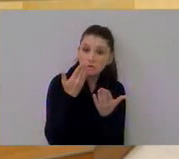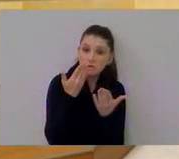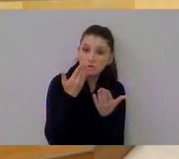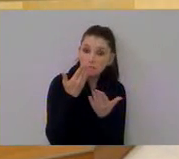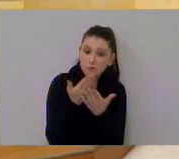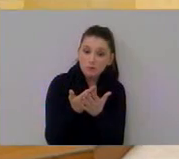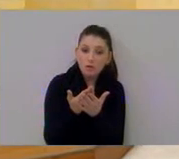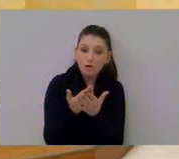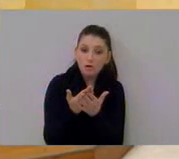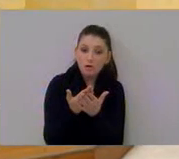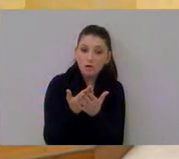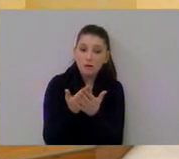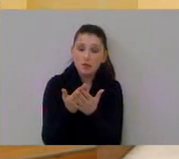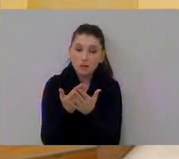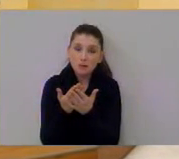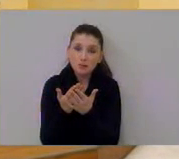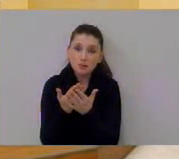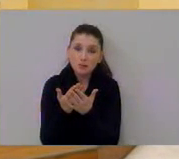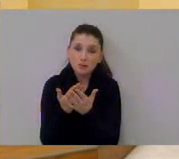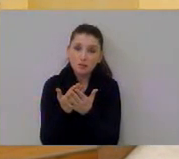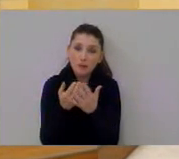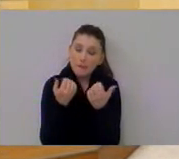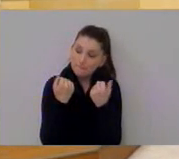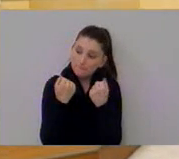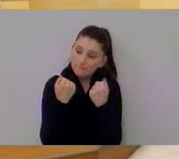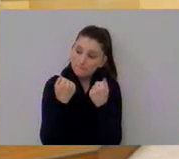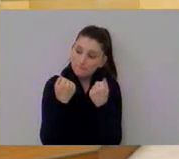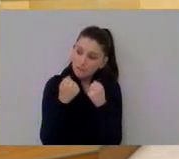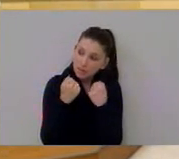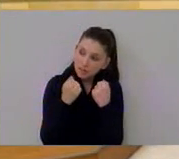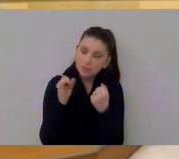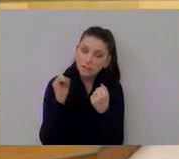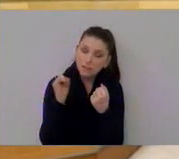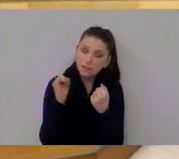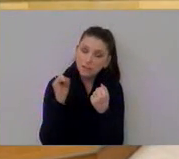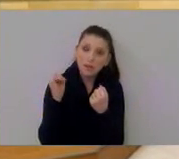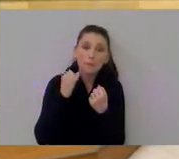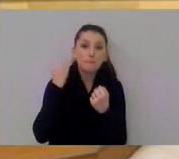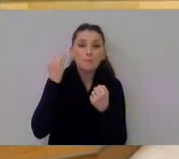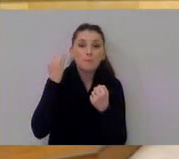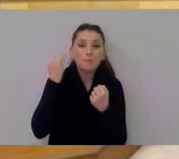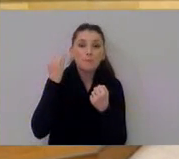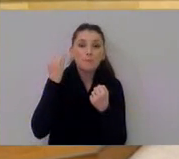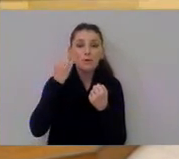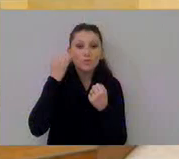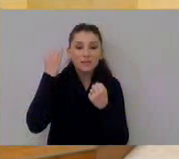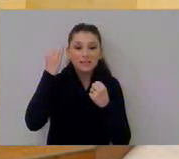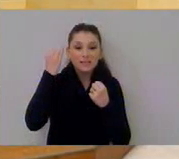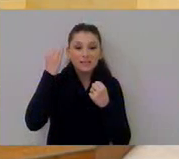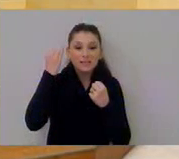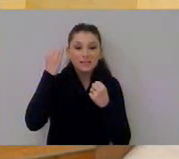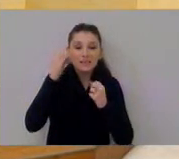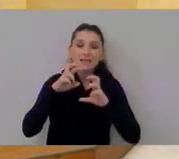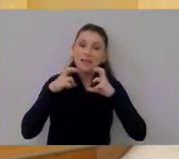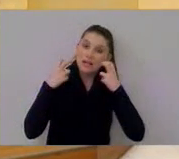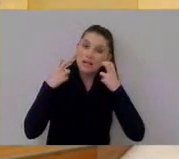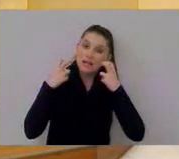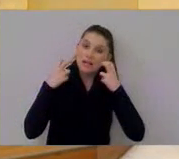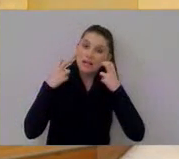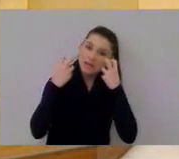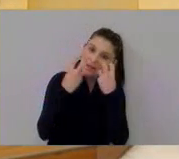Câmara Mirim, desse olhar da criança que vai ter e vai